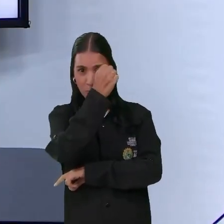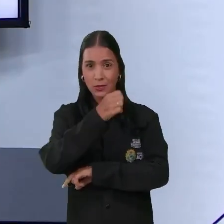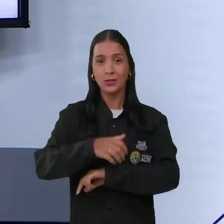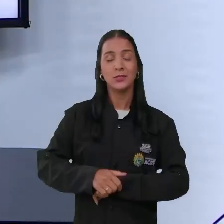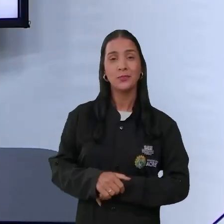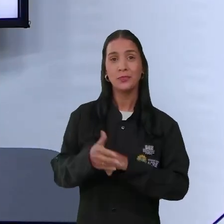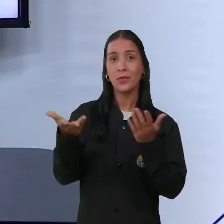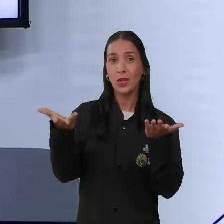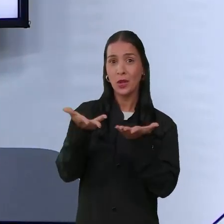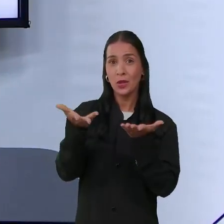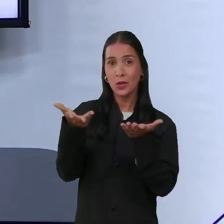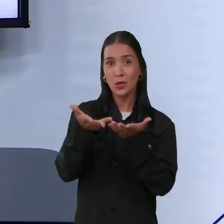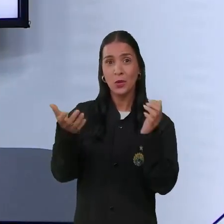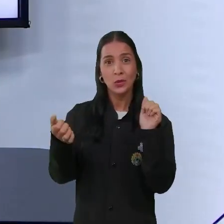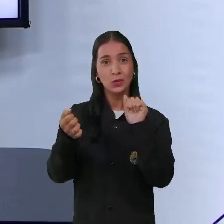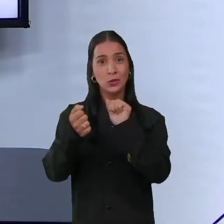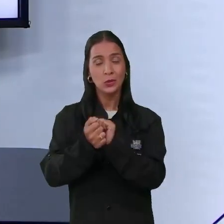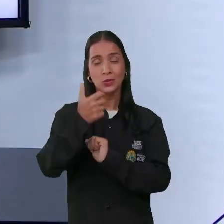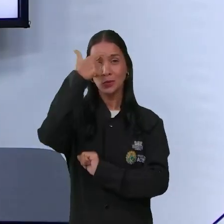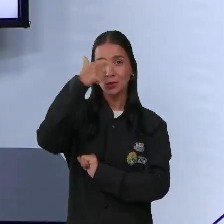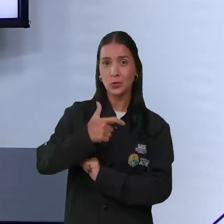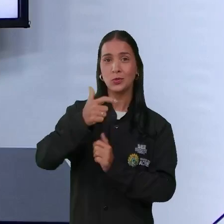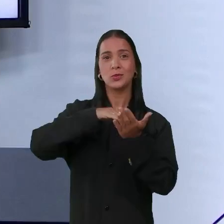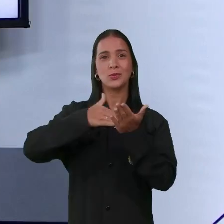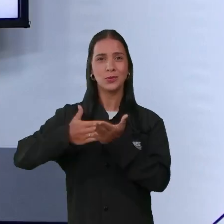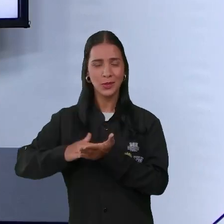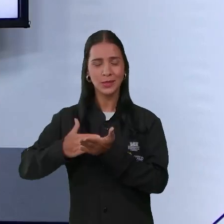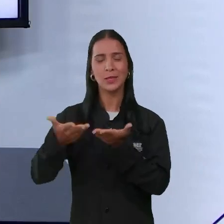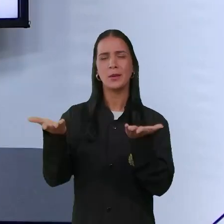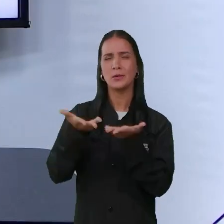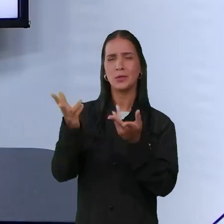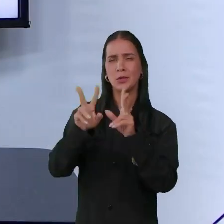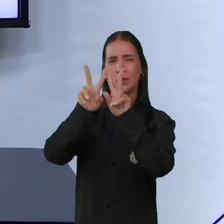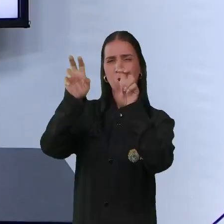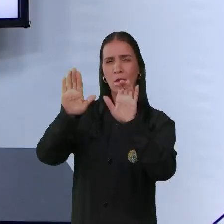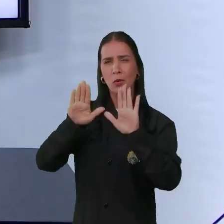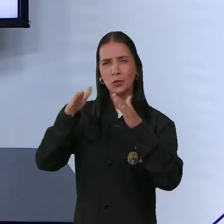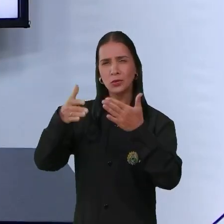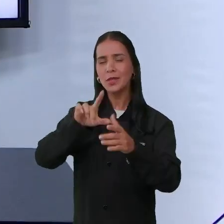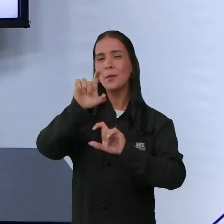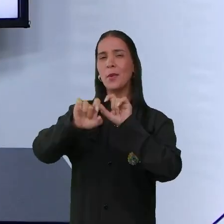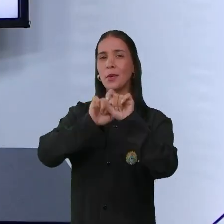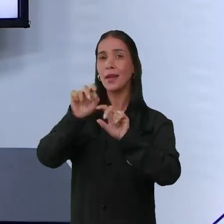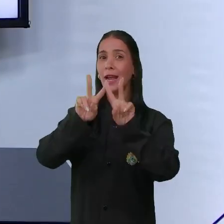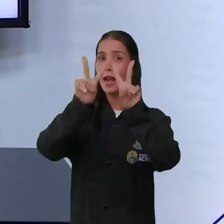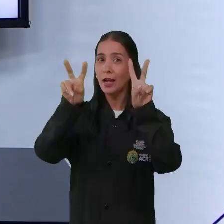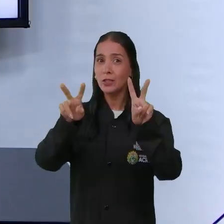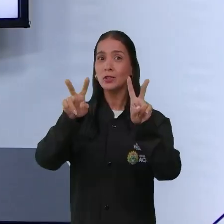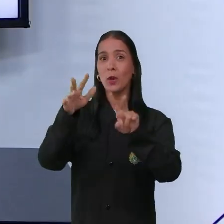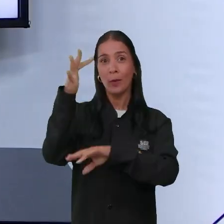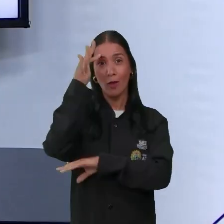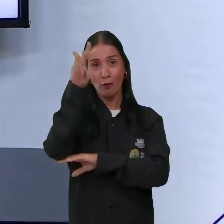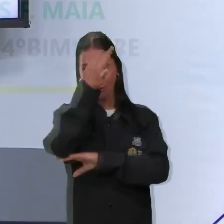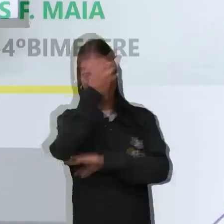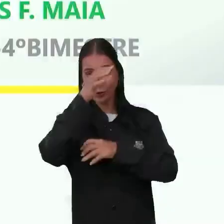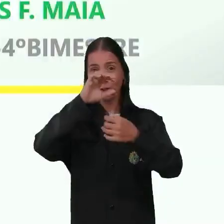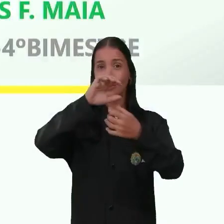a gente vai tratar de um assunto muito voltado para a filosofia contemporânea. Trata-se